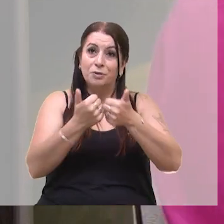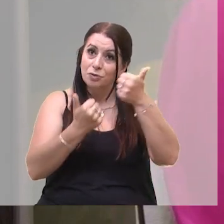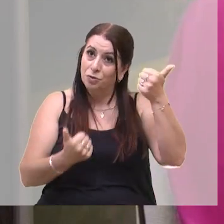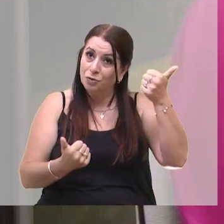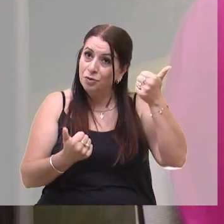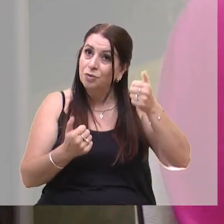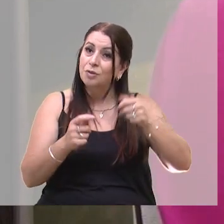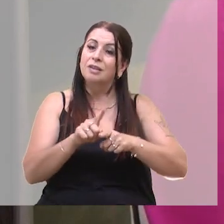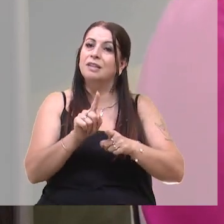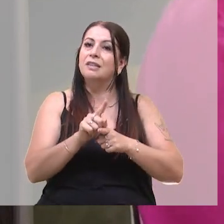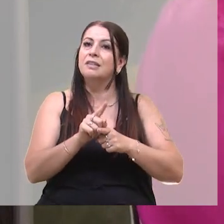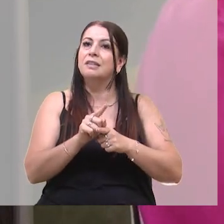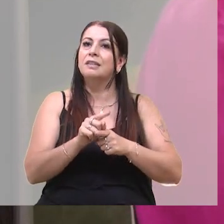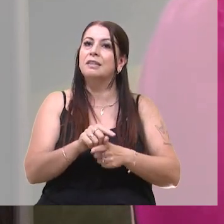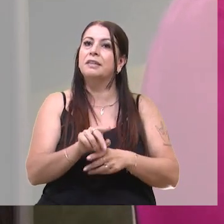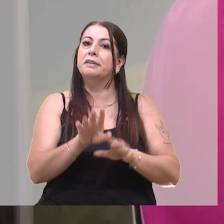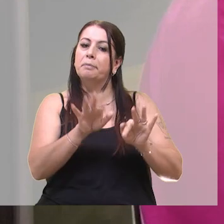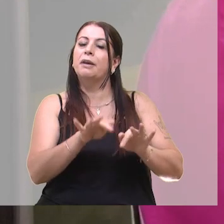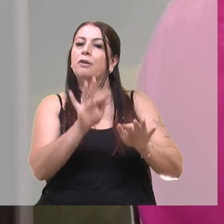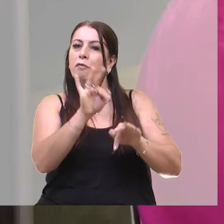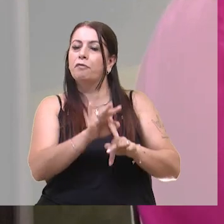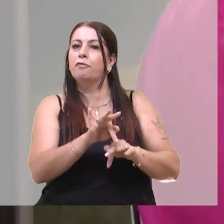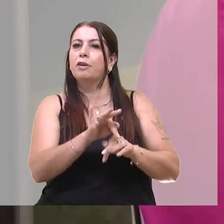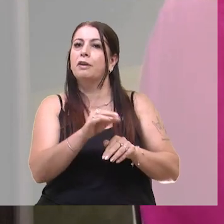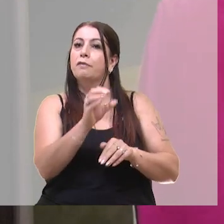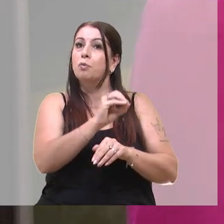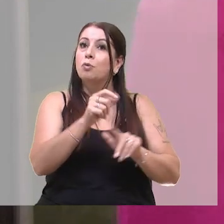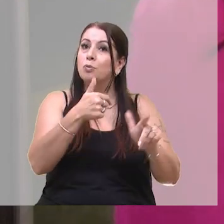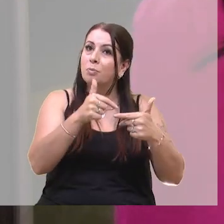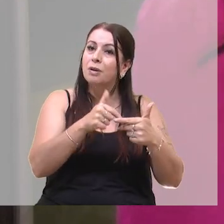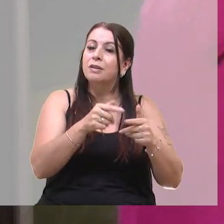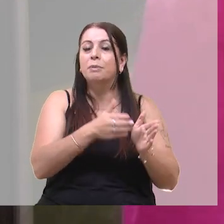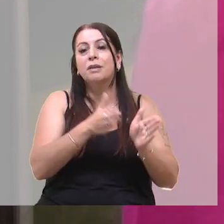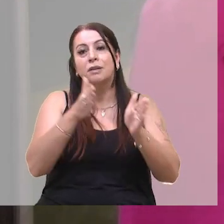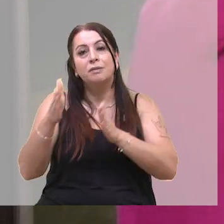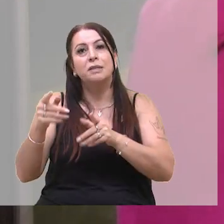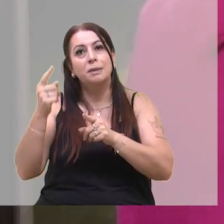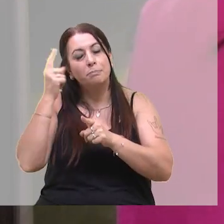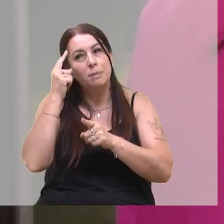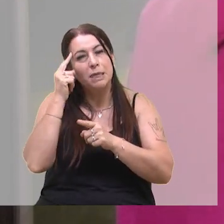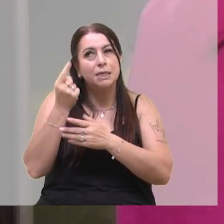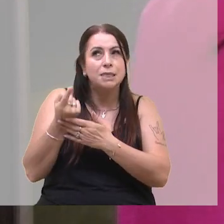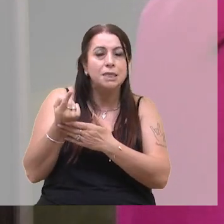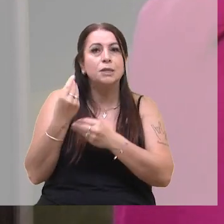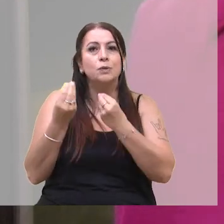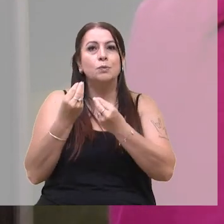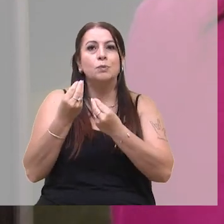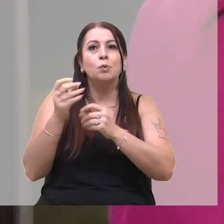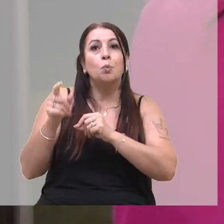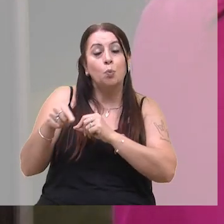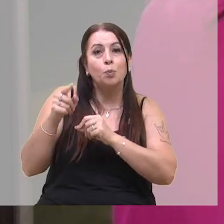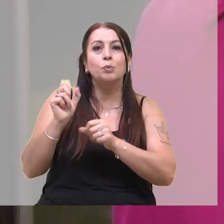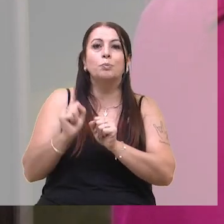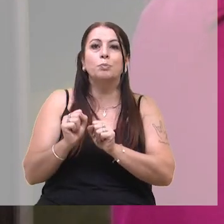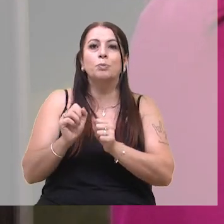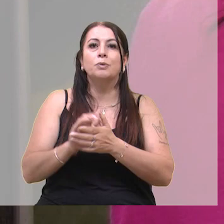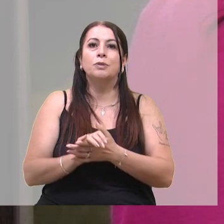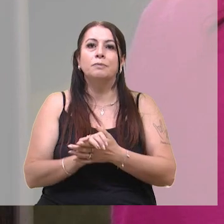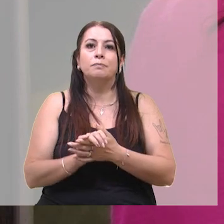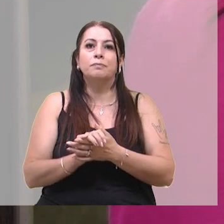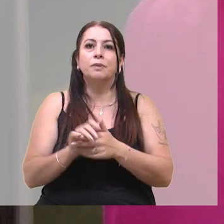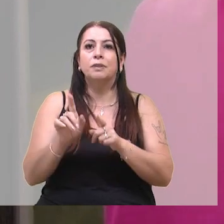diretora, que se despede aqui, que fez um excelente trabalho, e já estive do lado pensando justamente no quanto isso poderia